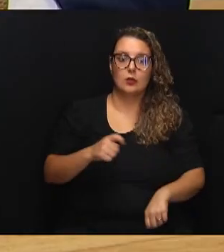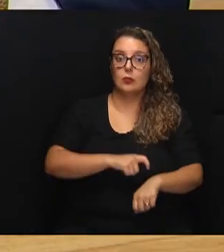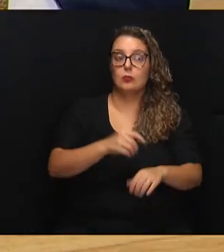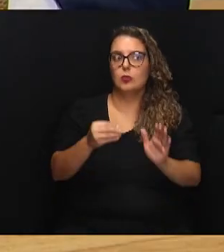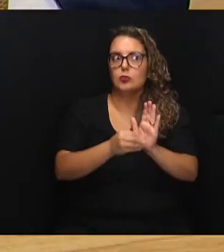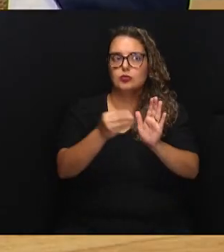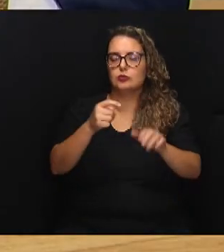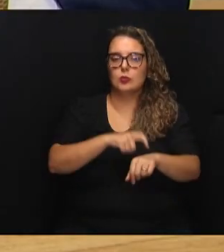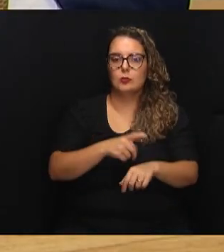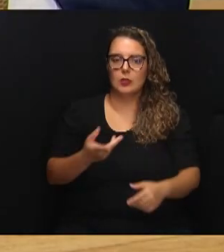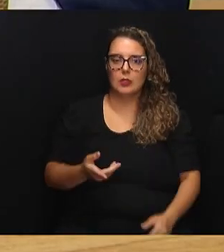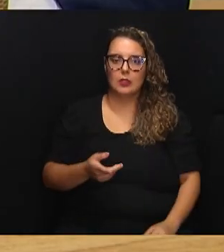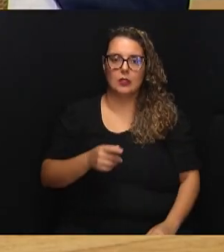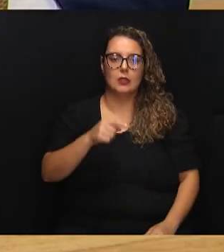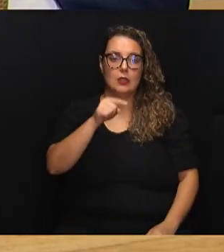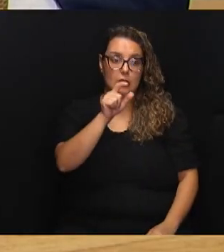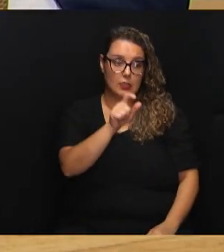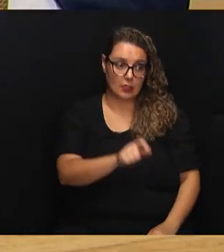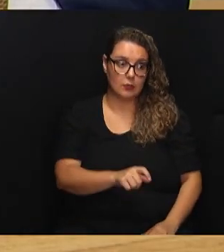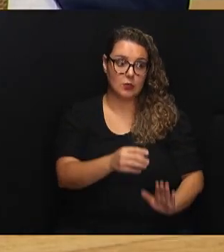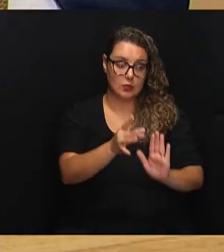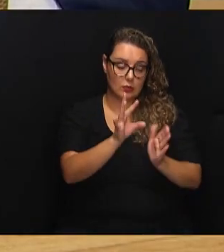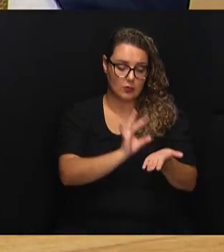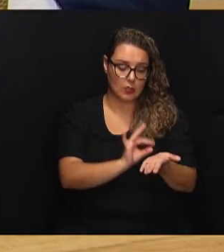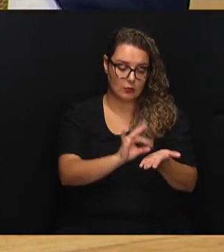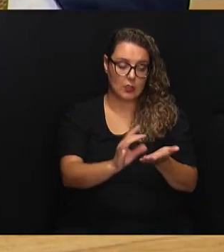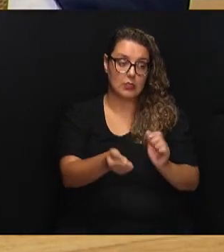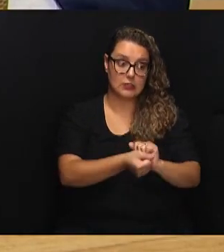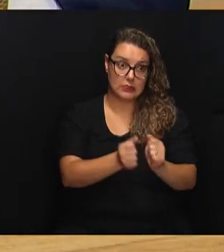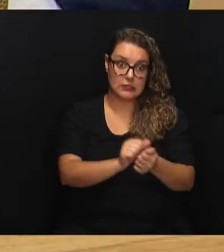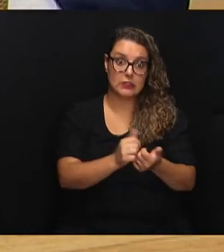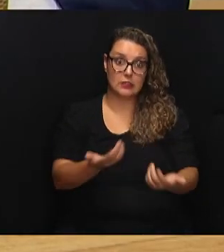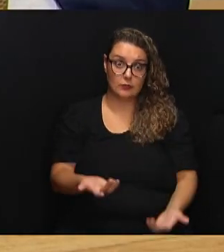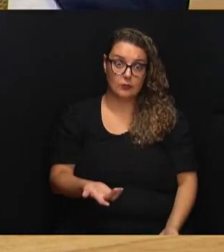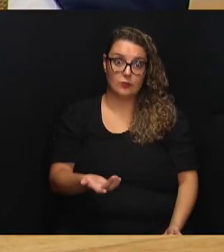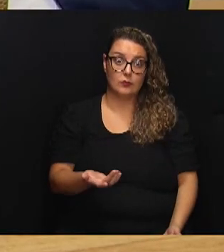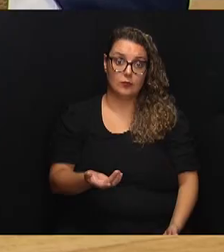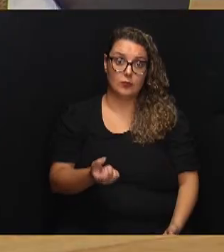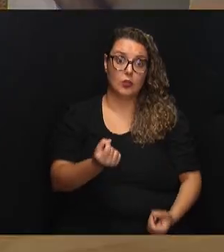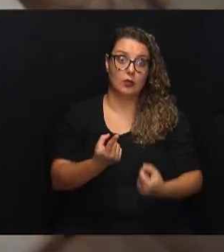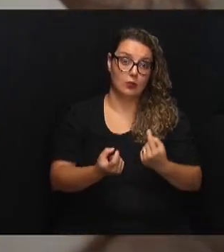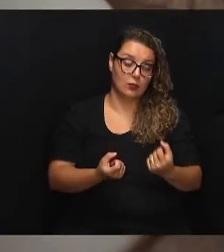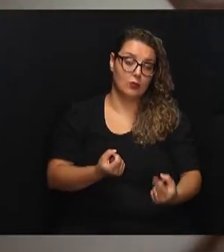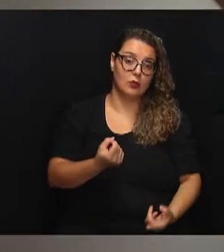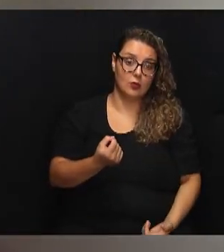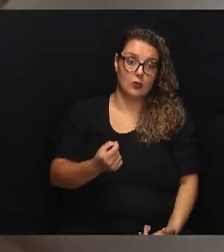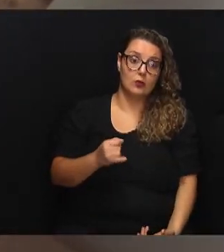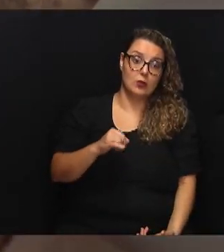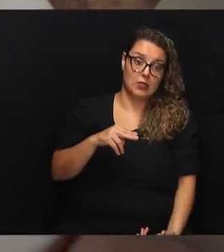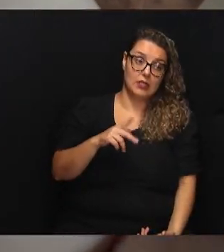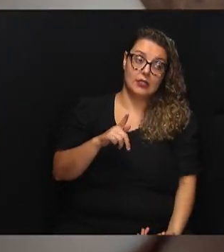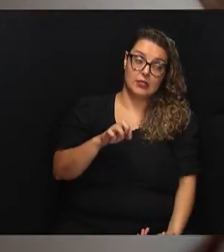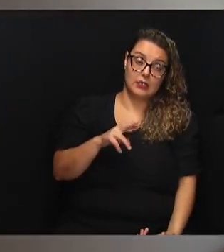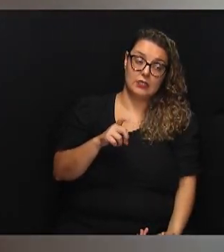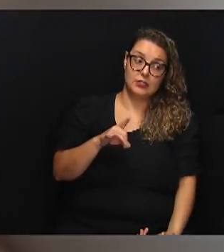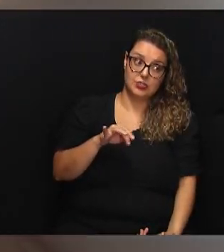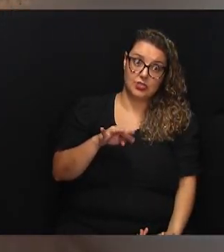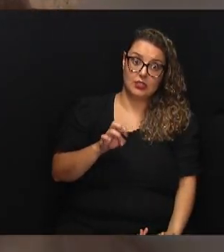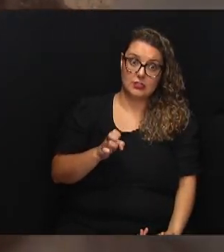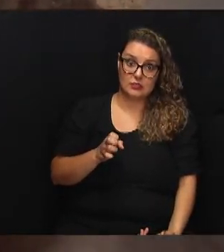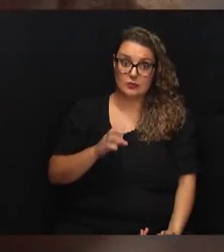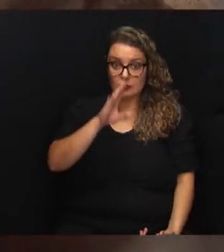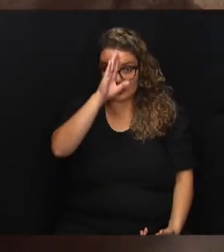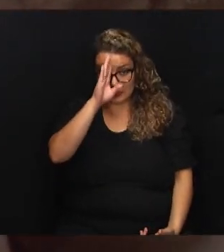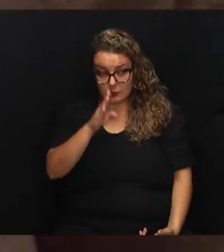a pessoa, então, que for montar o cardápio, tentar se reinventar, né? Porque um dos acompanhamentos, né, um dos ingredientes principais do prato